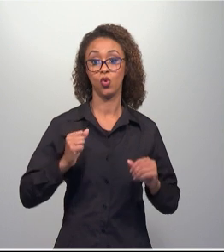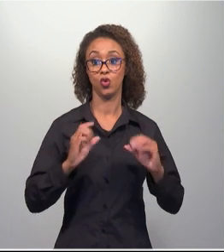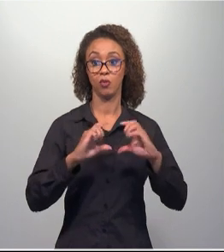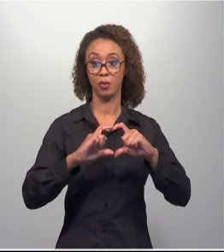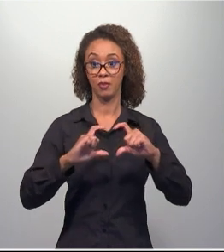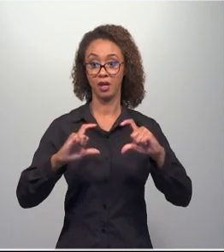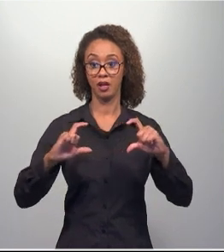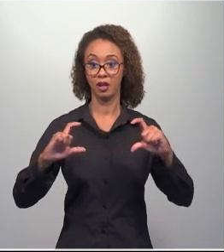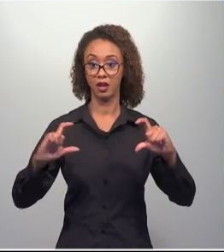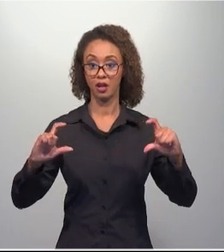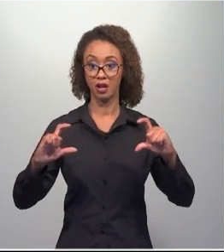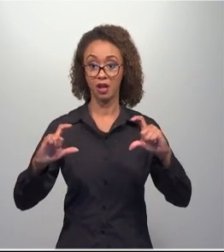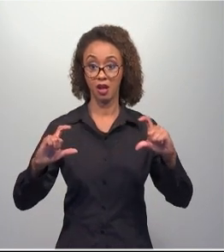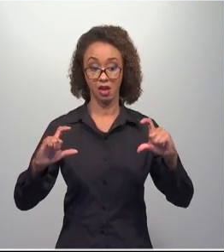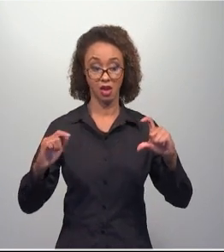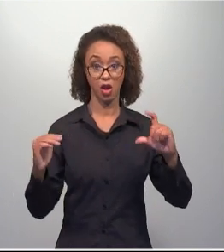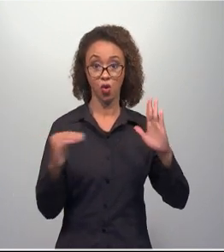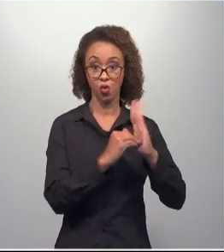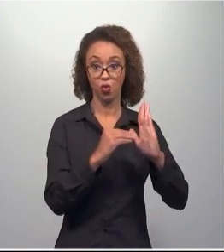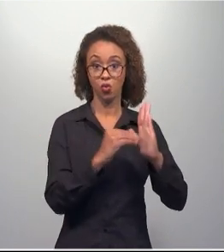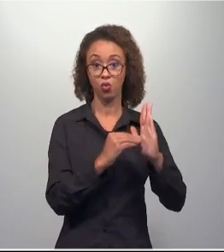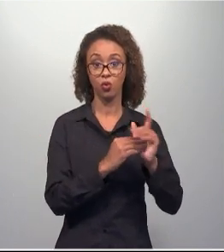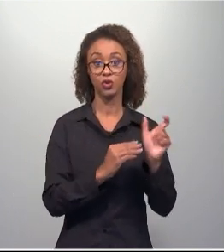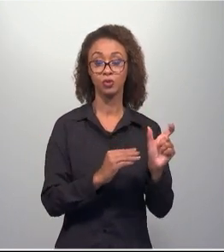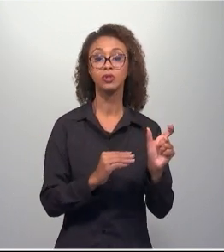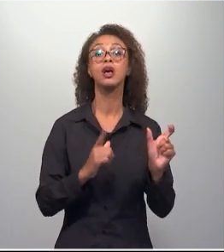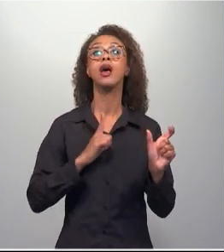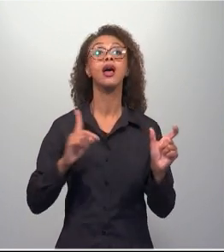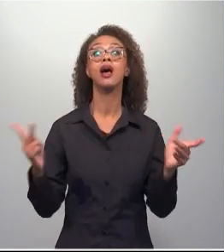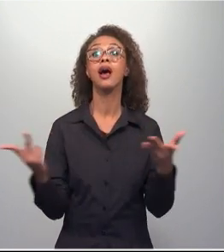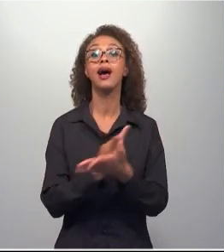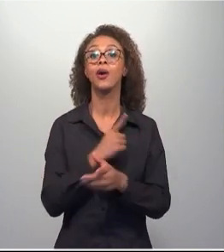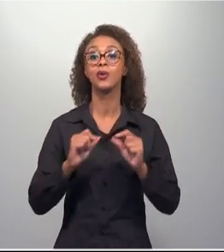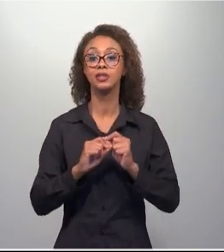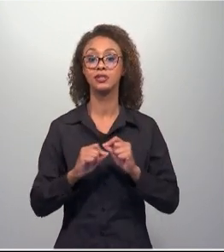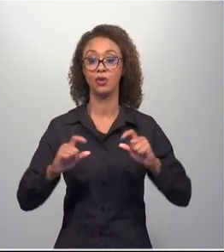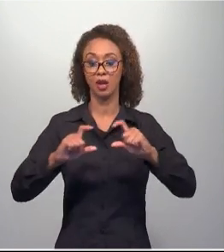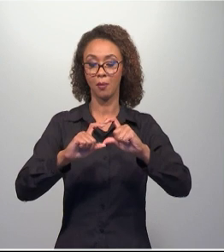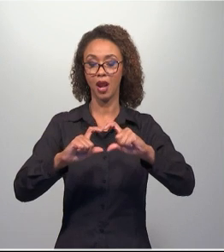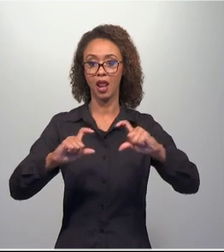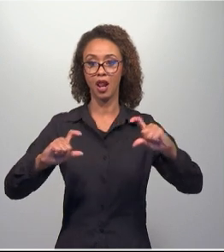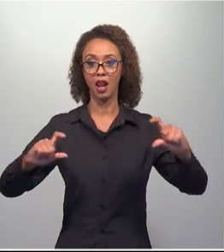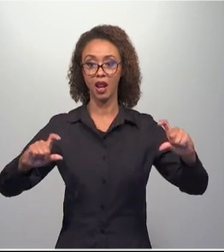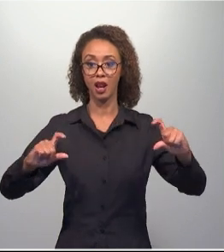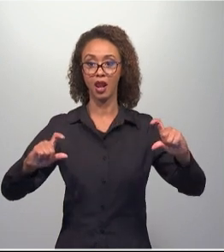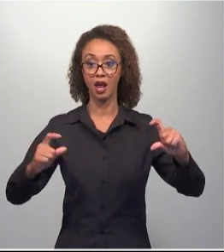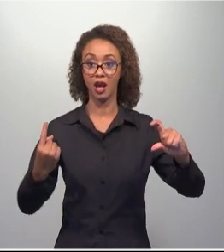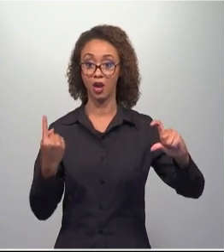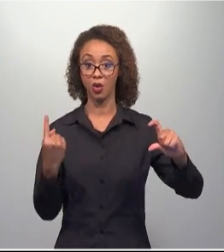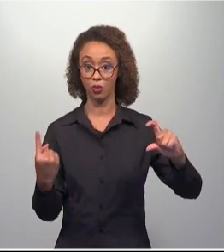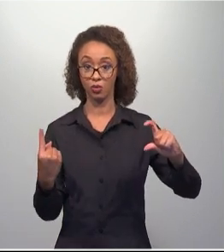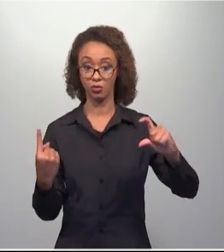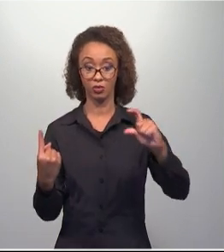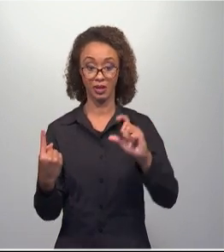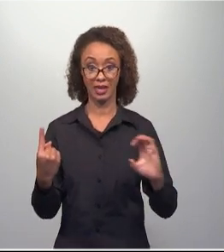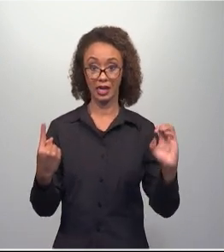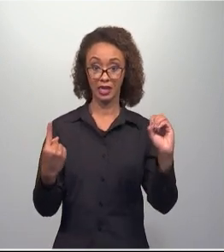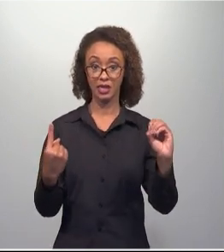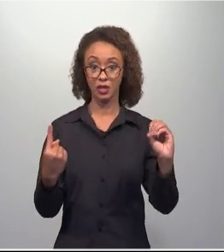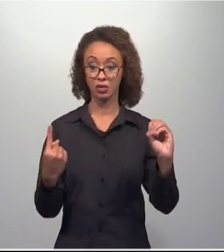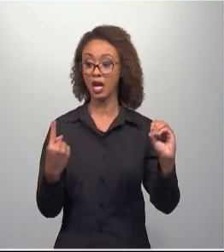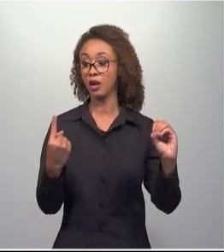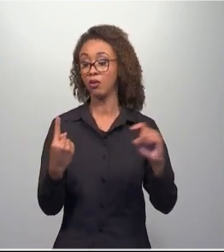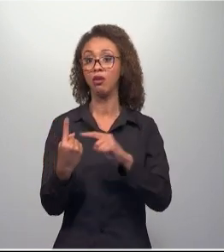faço na verdade eu tive aqui um ovo fluo e e se houver fillon não vão somar quando ele ocorrer quando ele correu só um